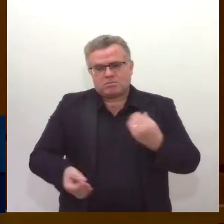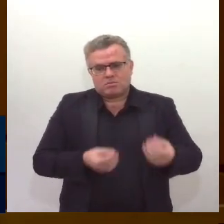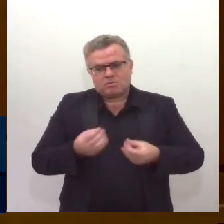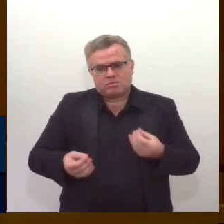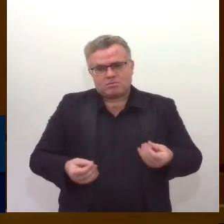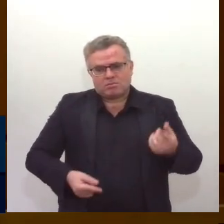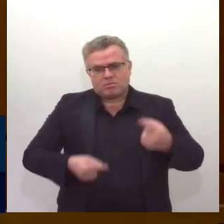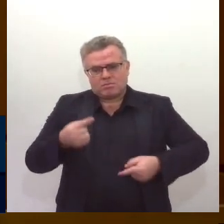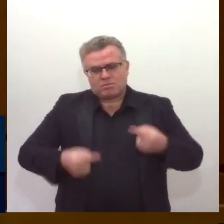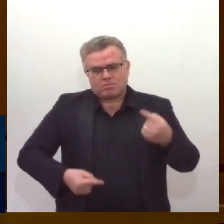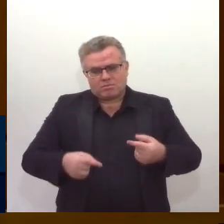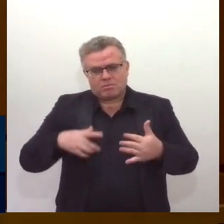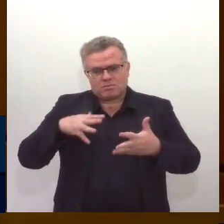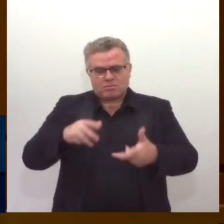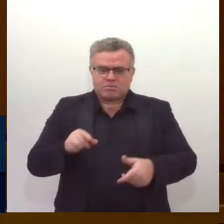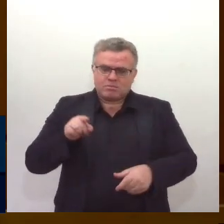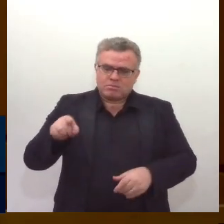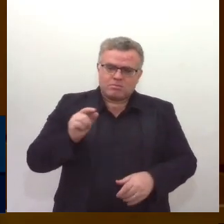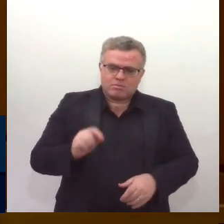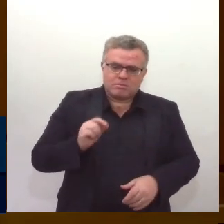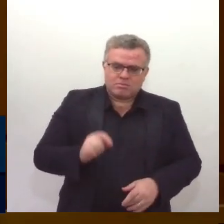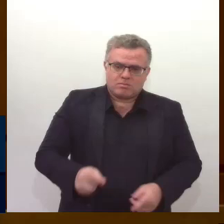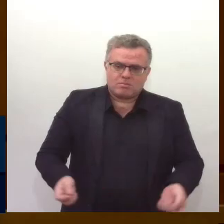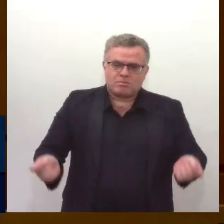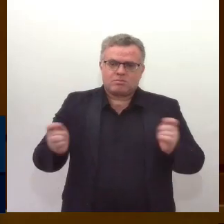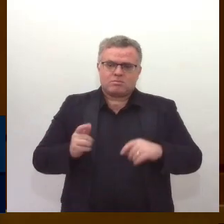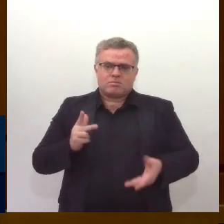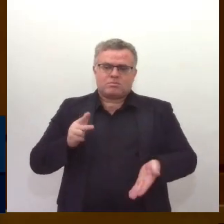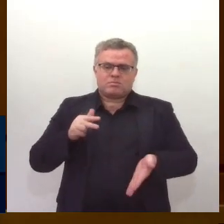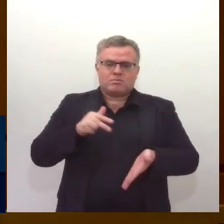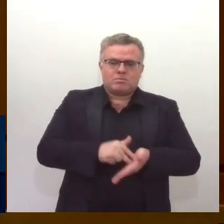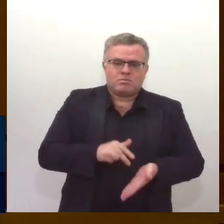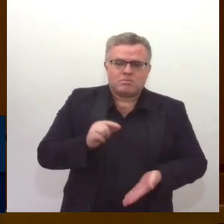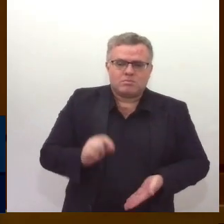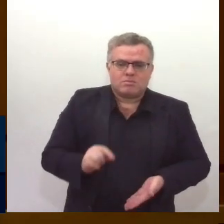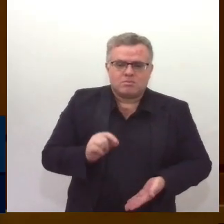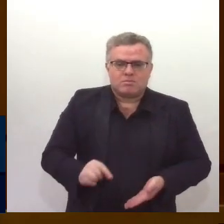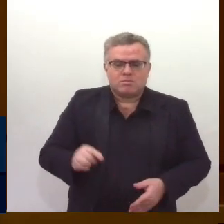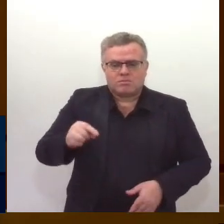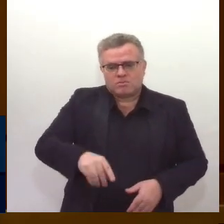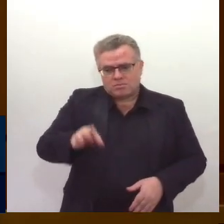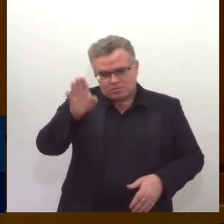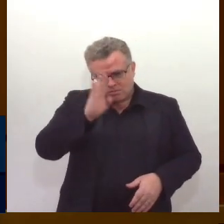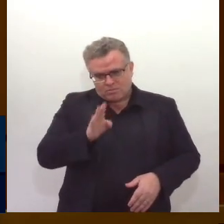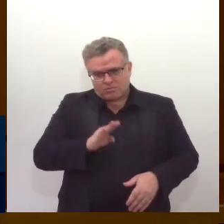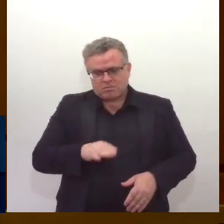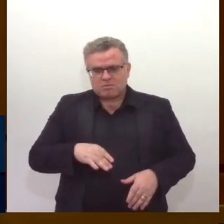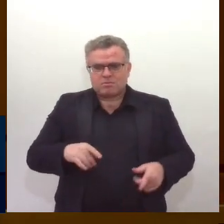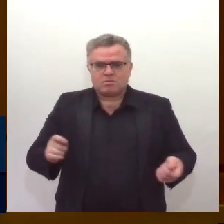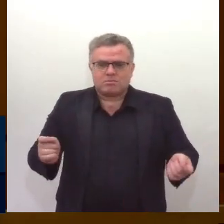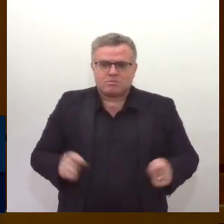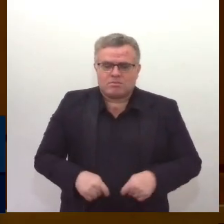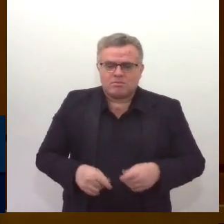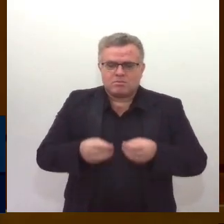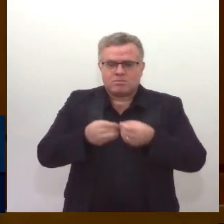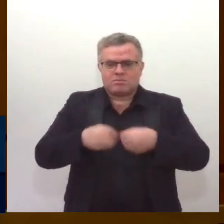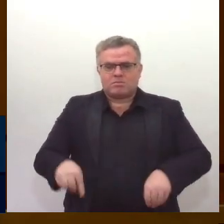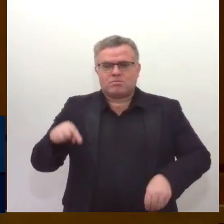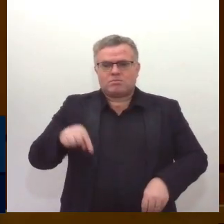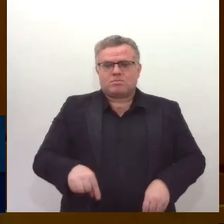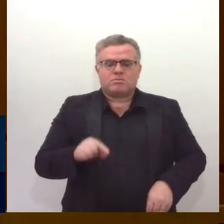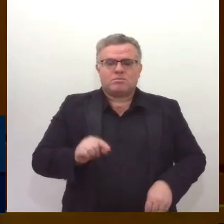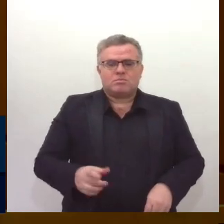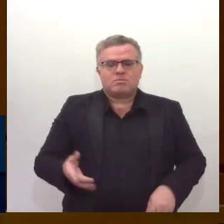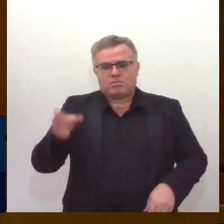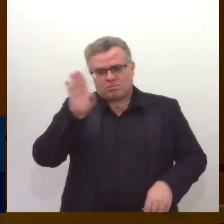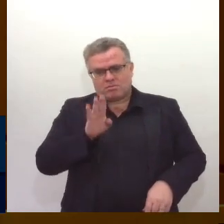internacionais para vir aqui defender. O Brasil pode sim se prejudicar, não só o Brasil, mas o